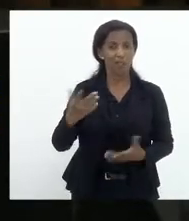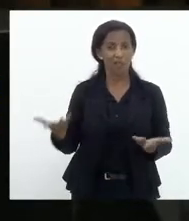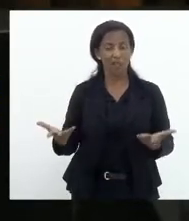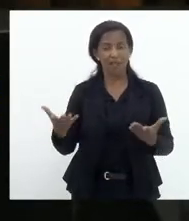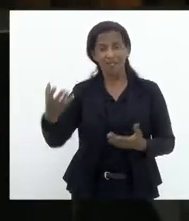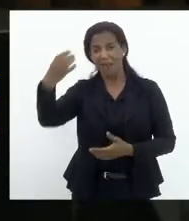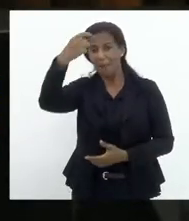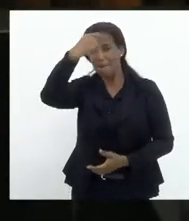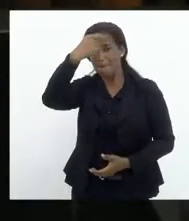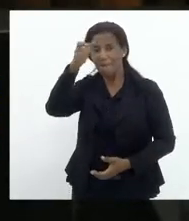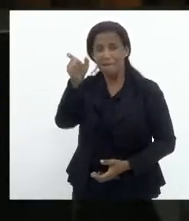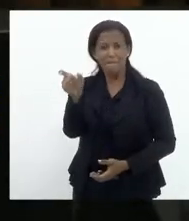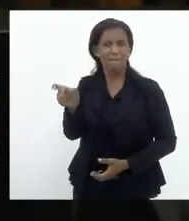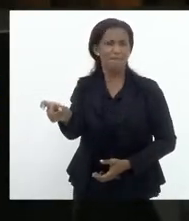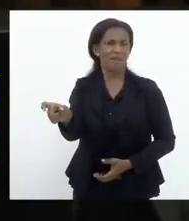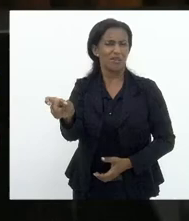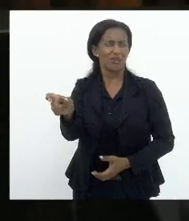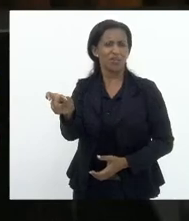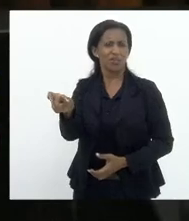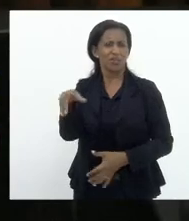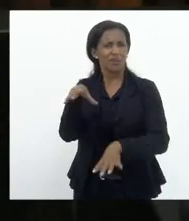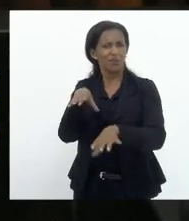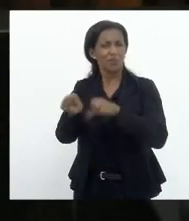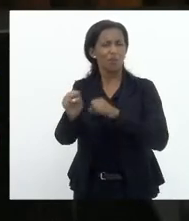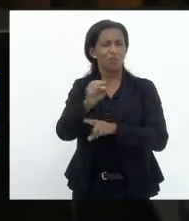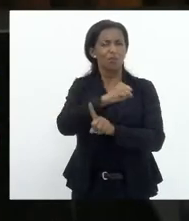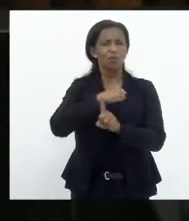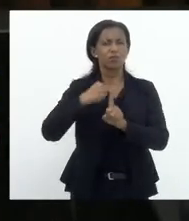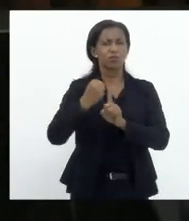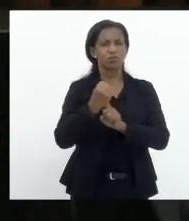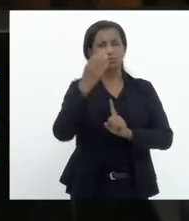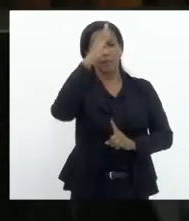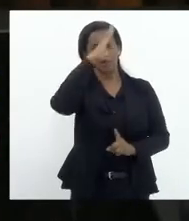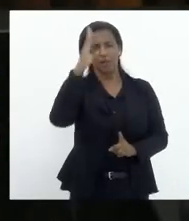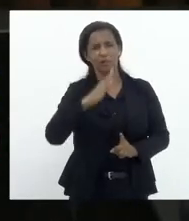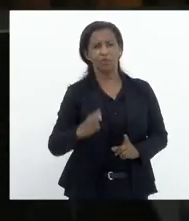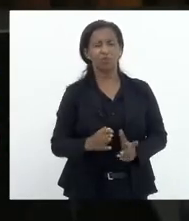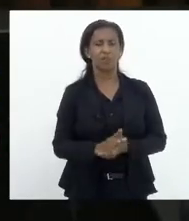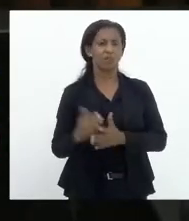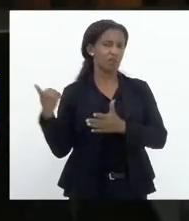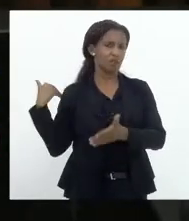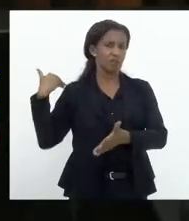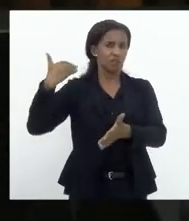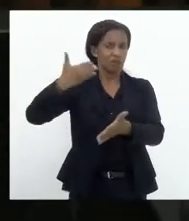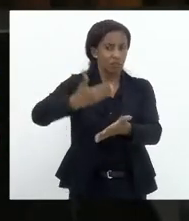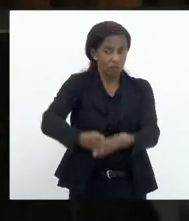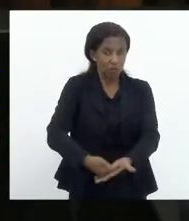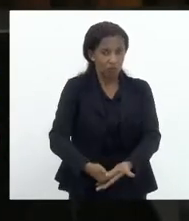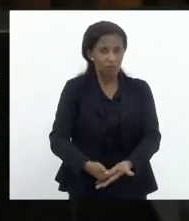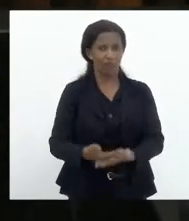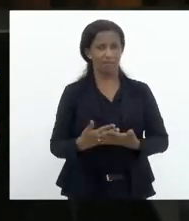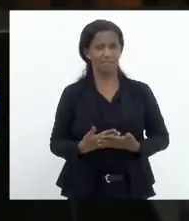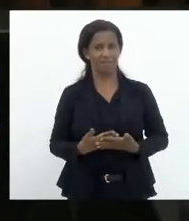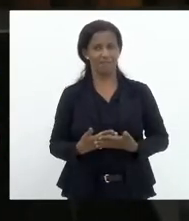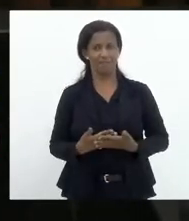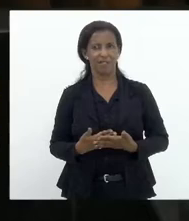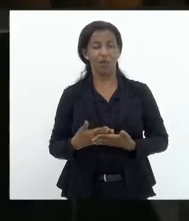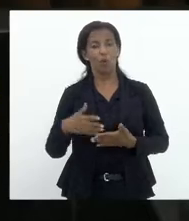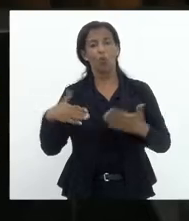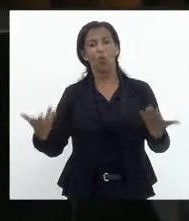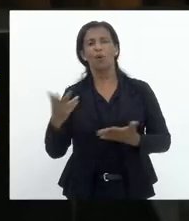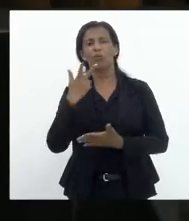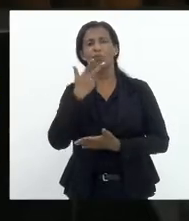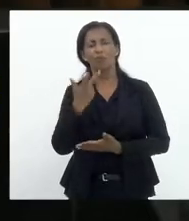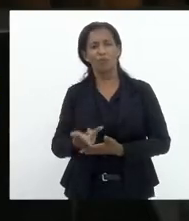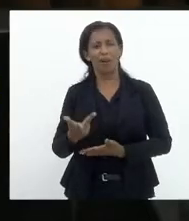isso que está na cabeça da na formação da nossa sociedade brasileira é isso que nos traz florestan Fernandes quando fala que o problema